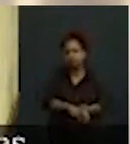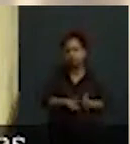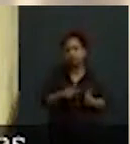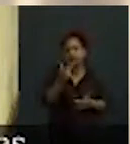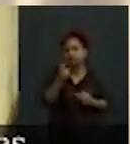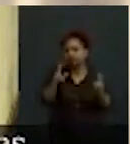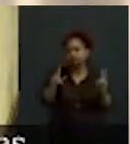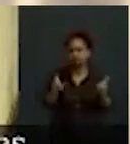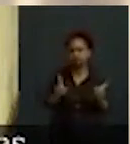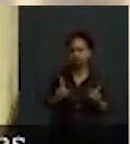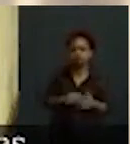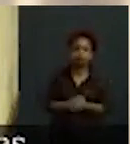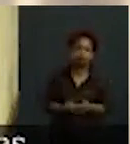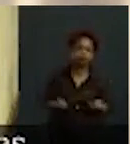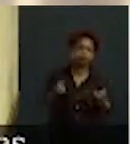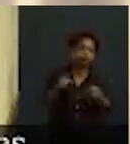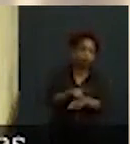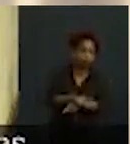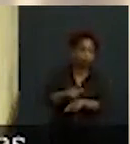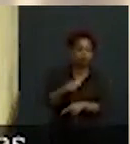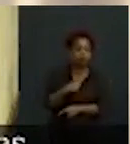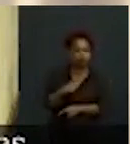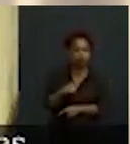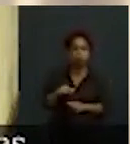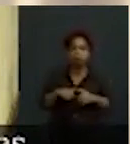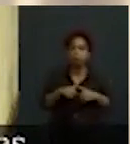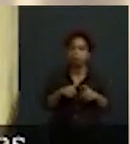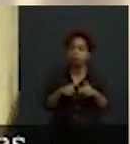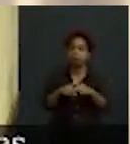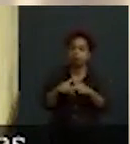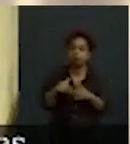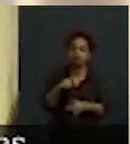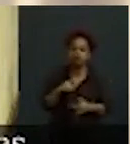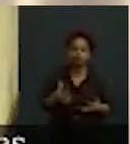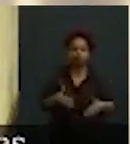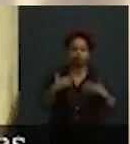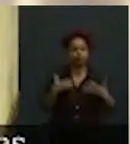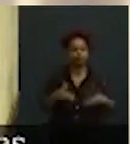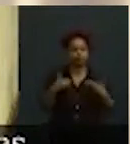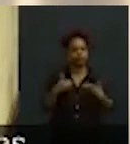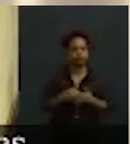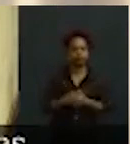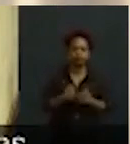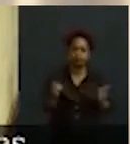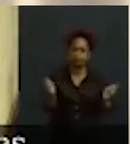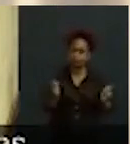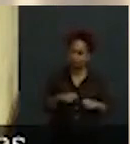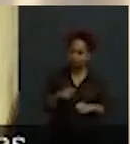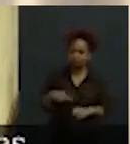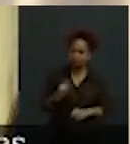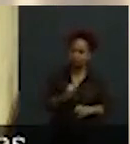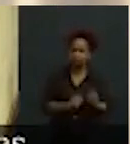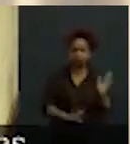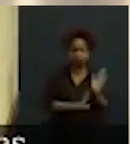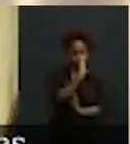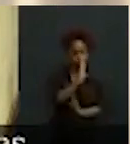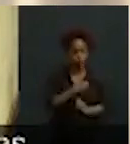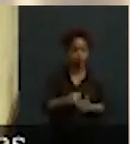fala. Muito ao contrário, faço-o com o propósito de enaltecer a capacidade de